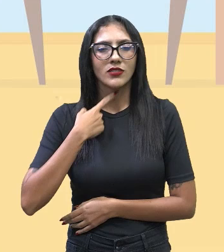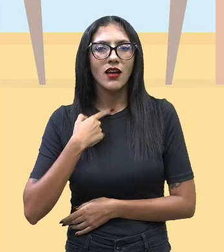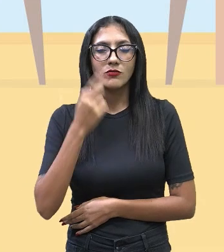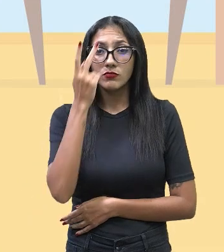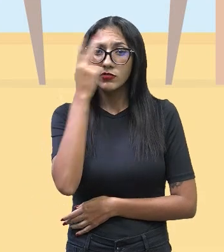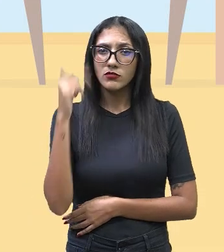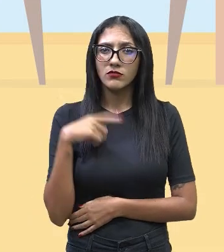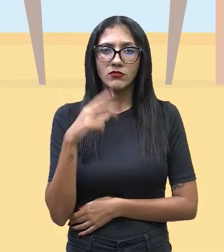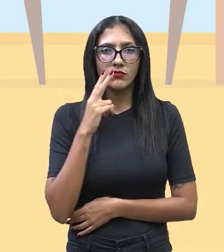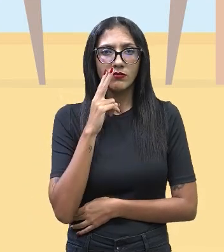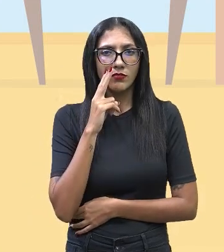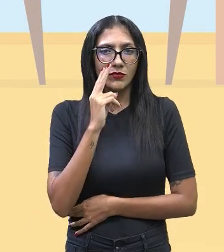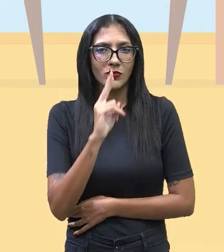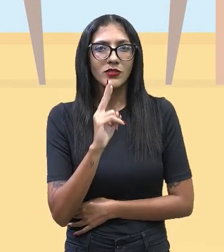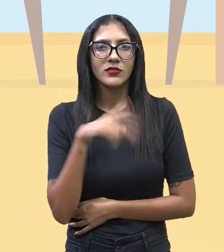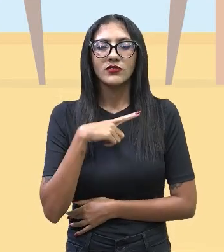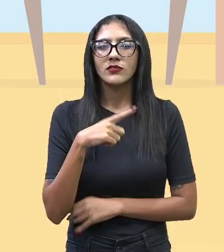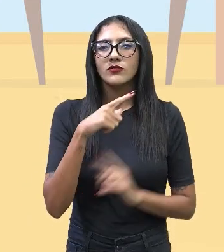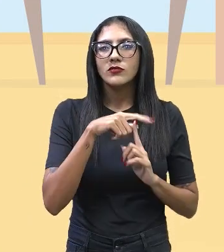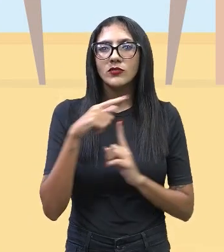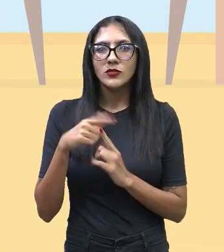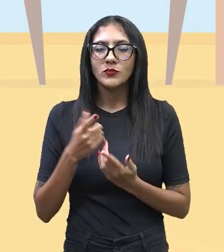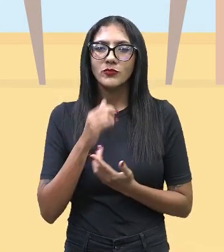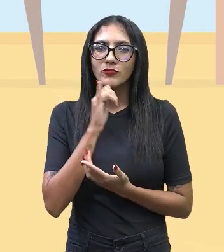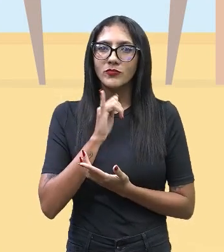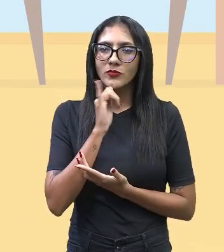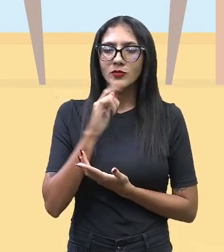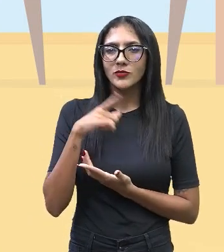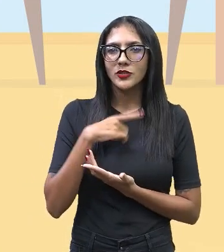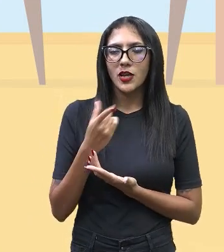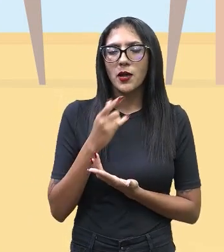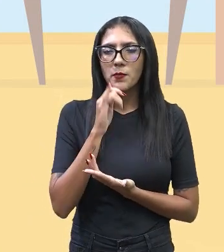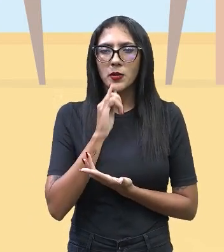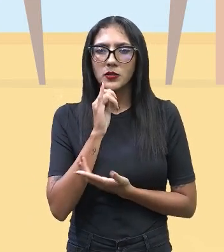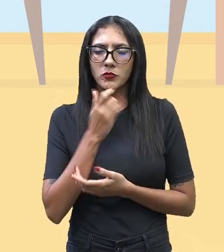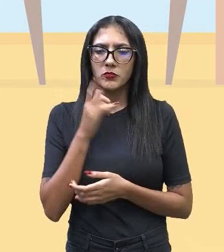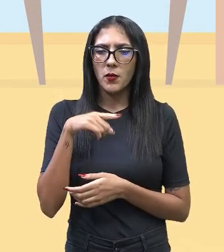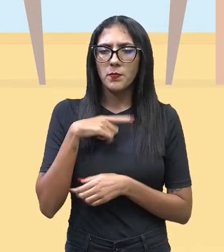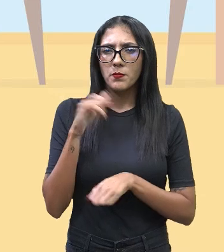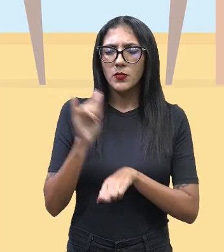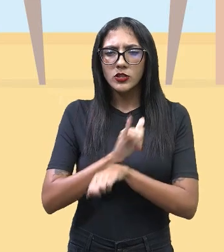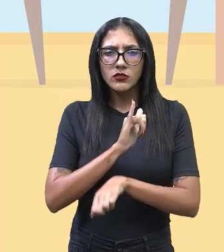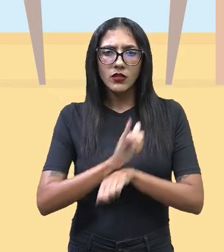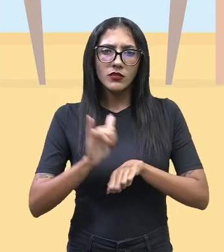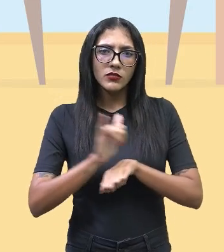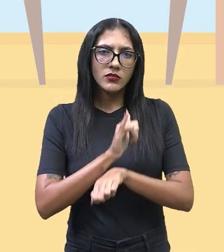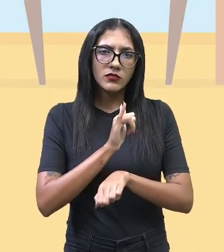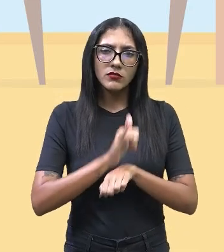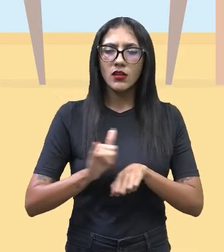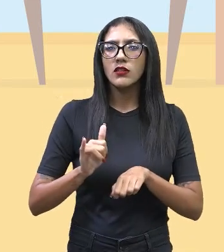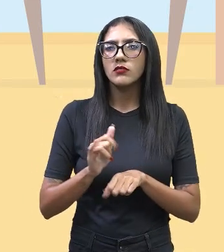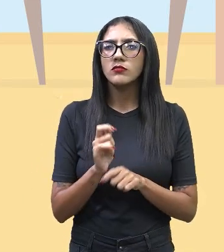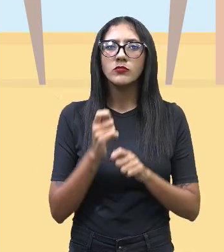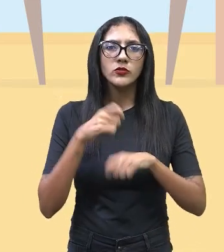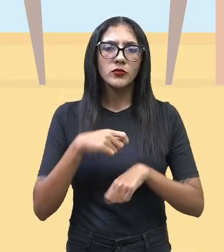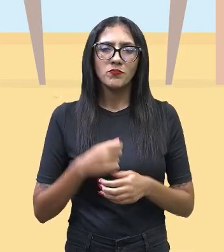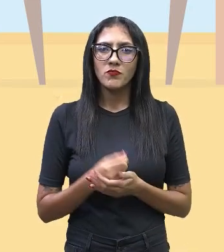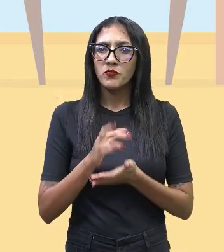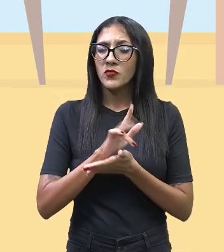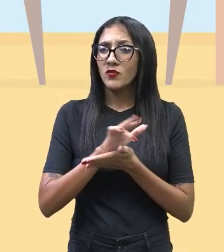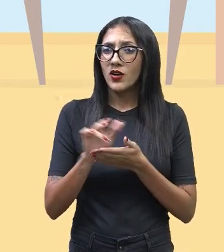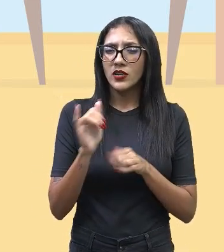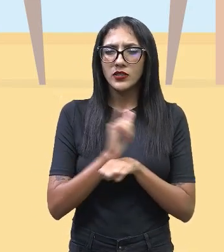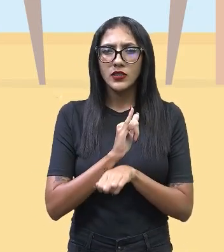por esses alimentos e é como se fosse uma armadilha, porque ali dentro está escondido vários